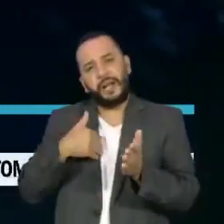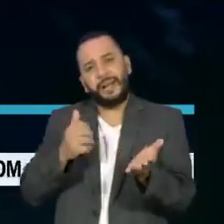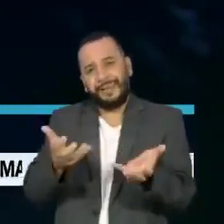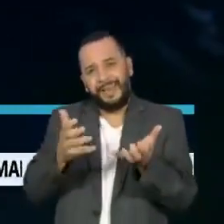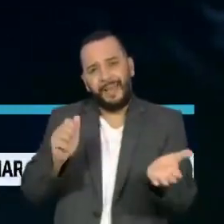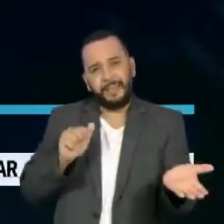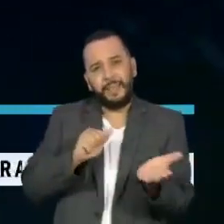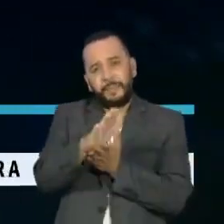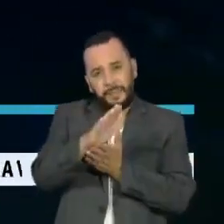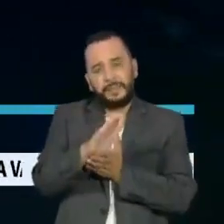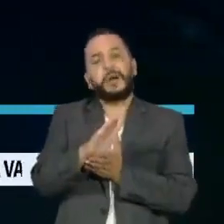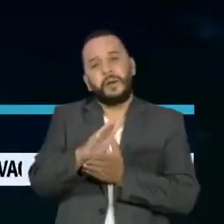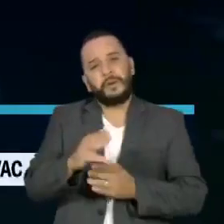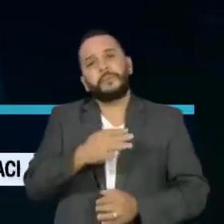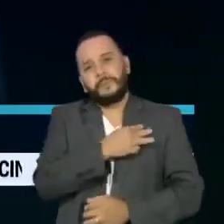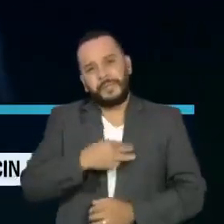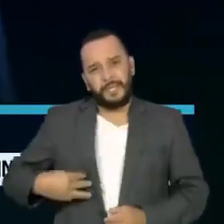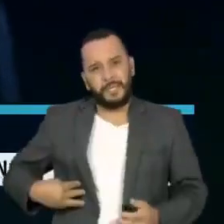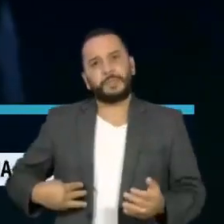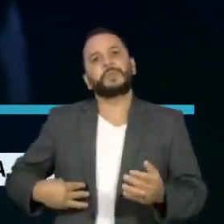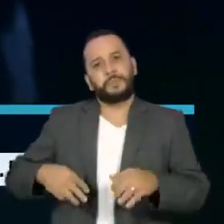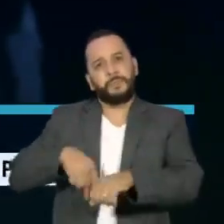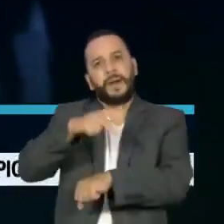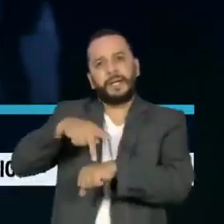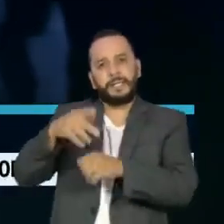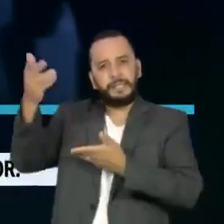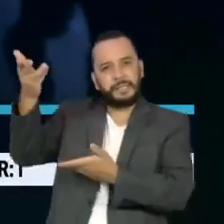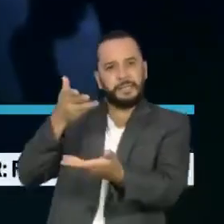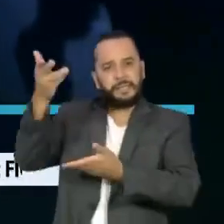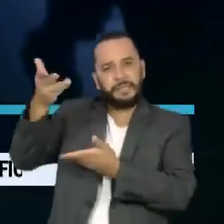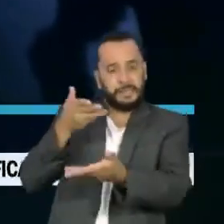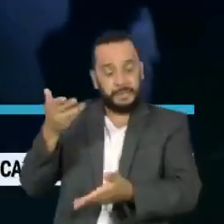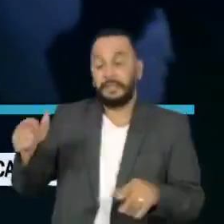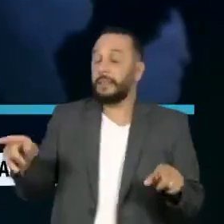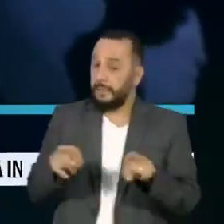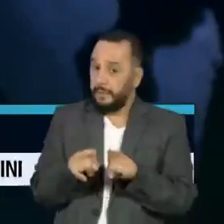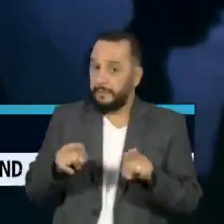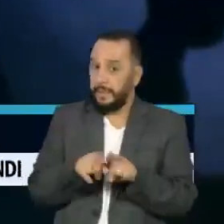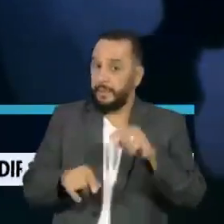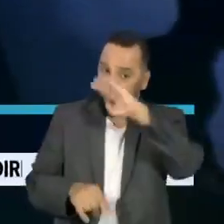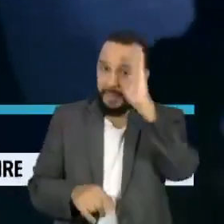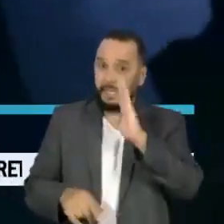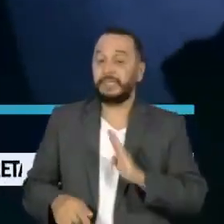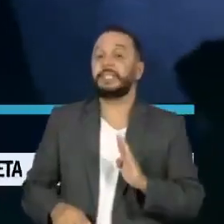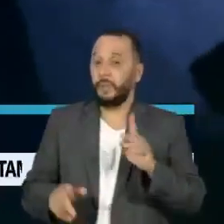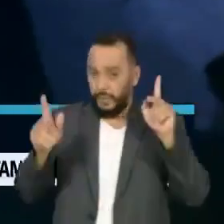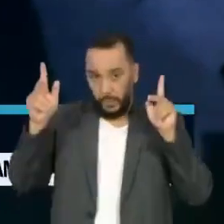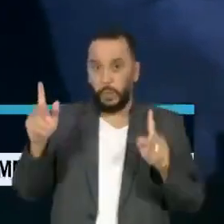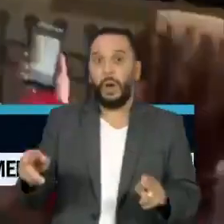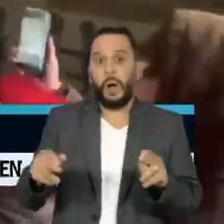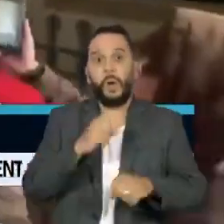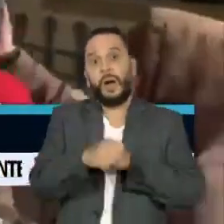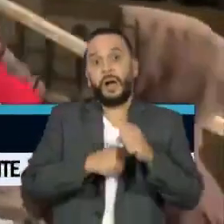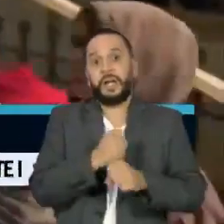Exteriores. Bolsonaro também insinuou que o Brasil pode trilhar o mesmo caminho em